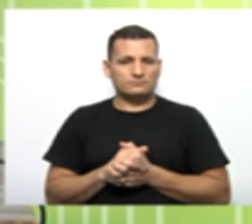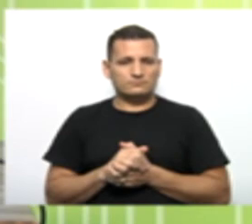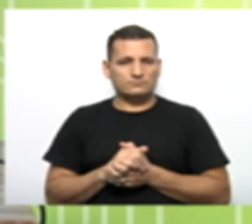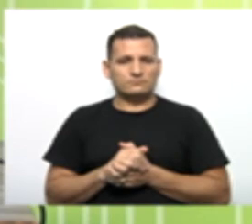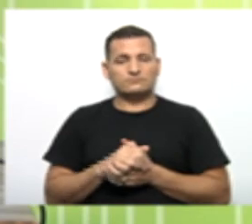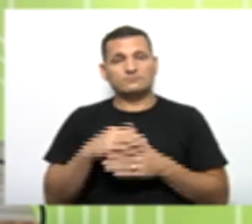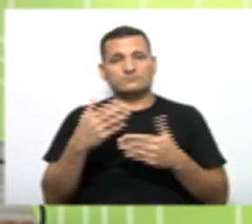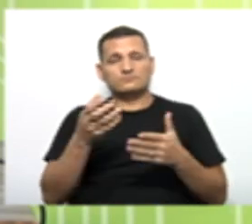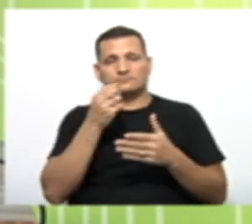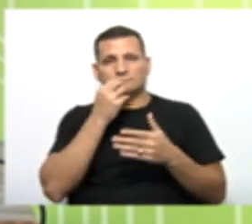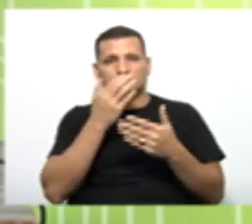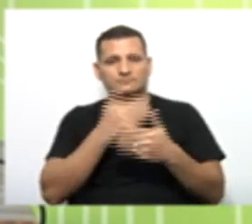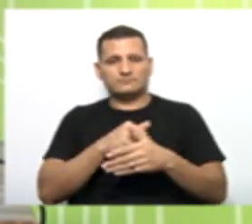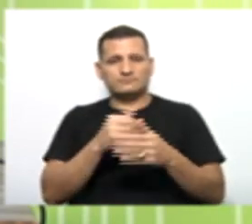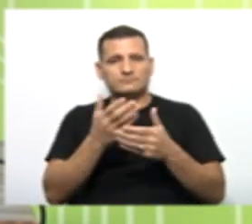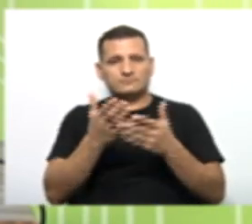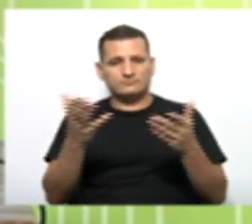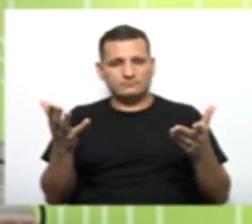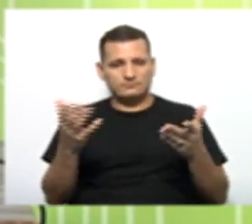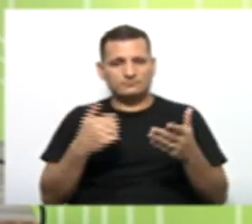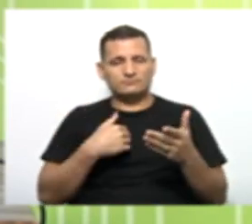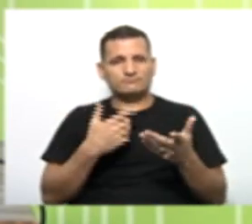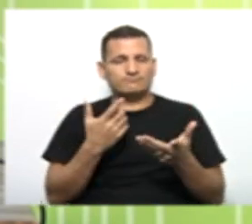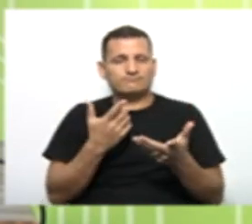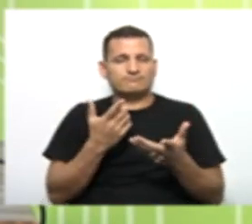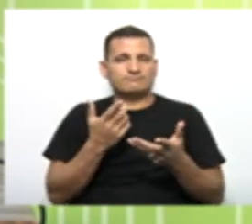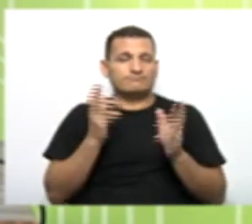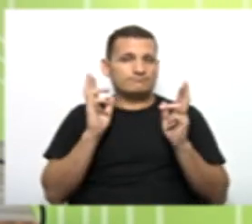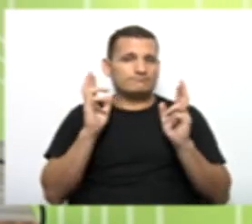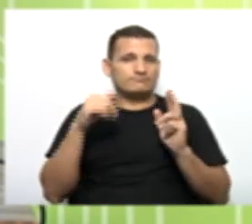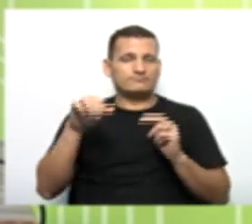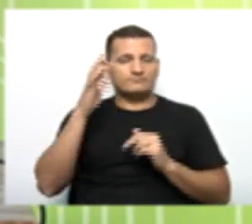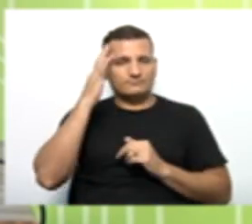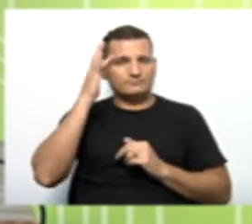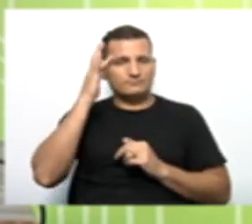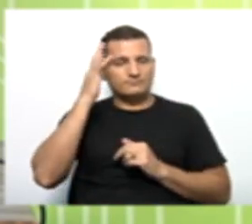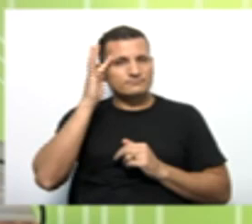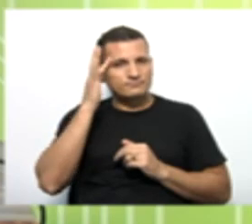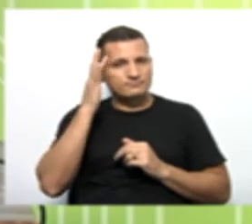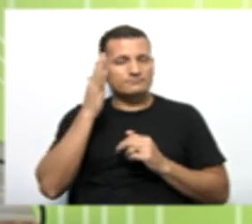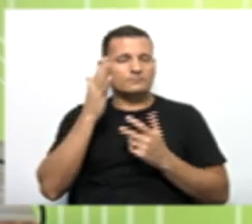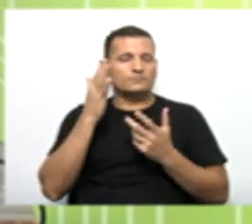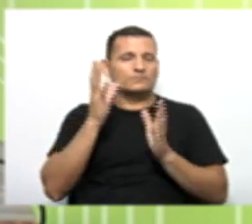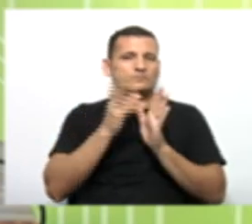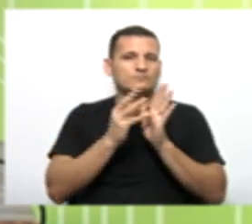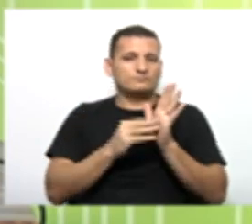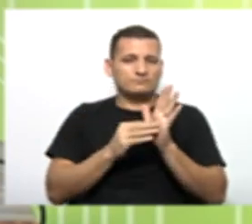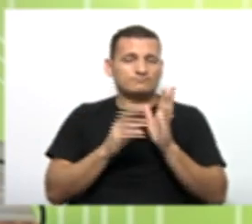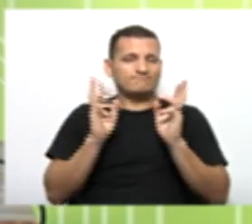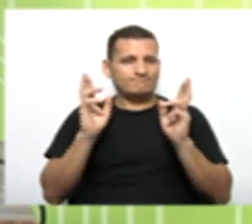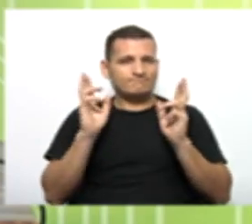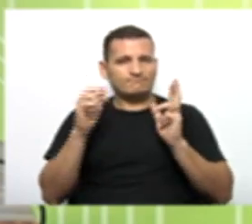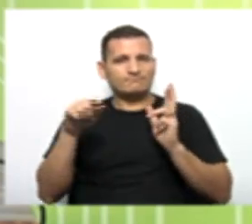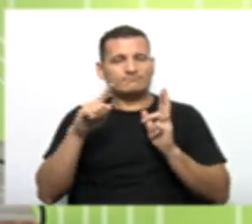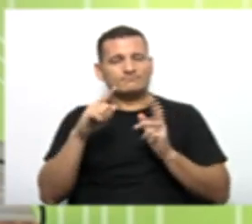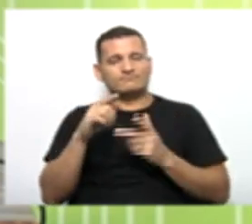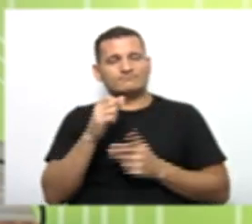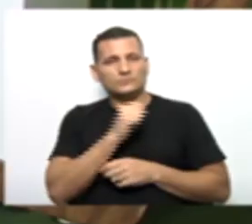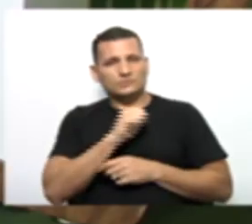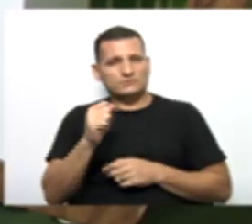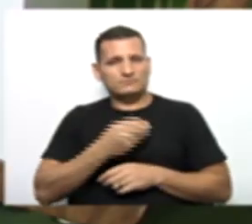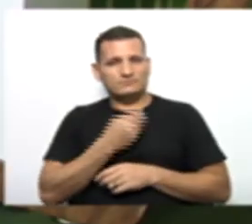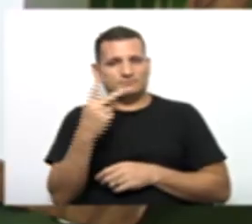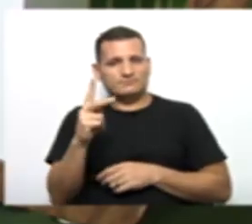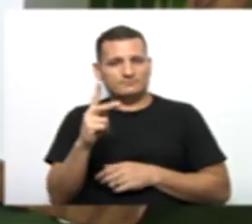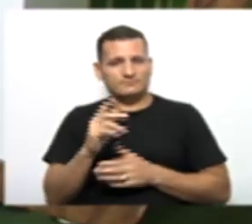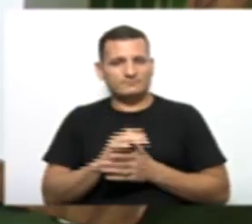boa prova a todos, espero que vocês tenham compreendido o conteúdo e espero que vocês tenham muito sucesso na vida de vocês.